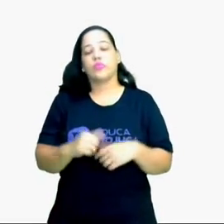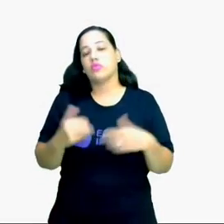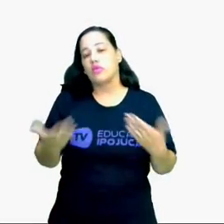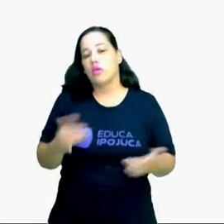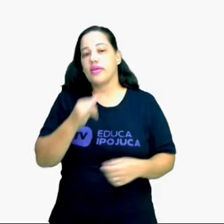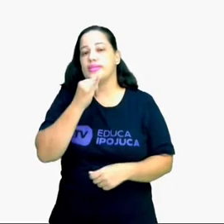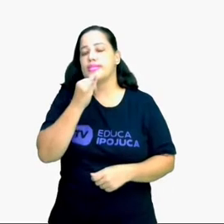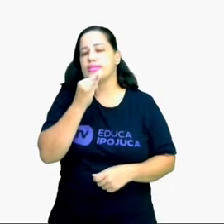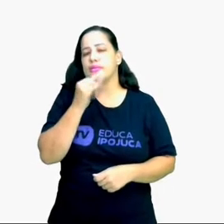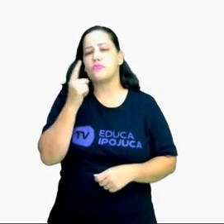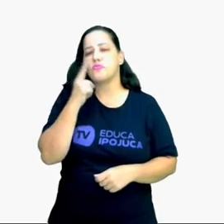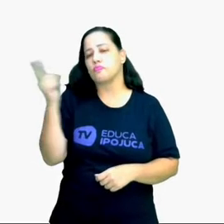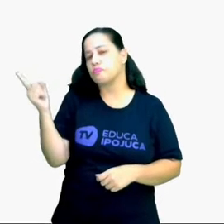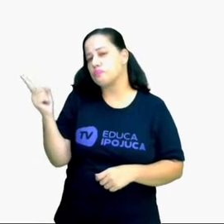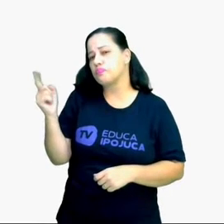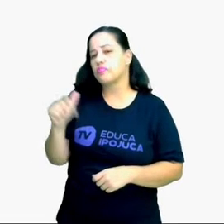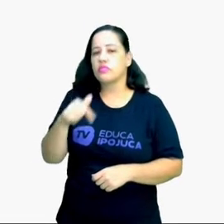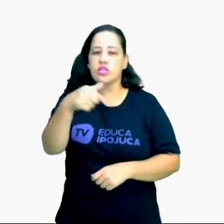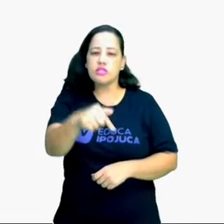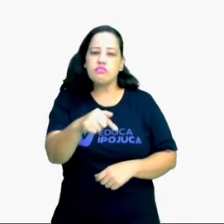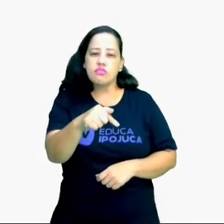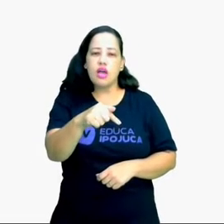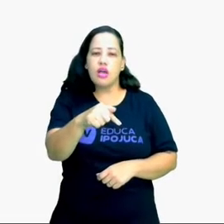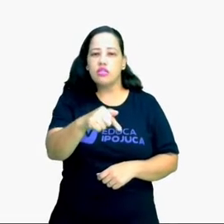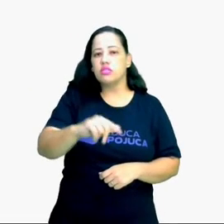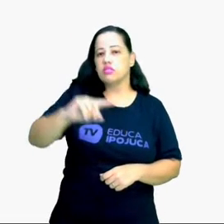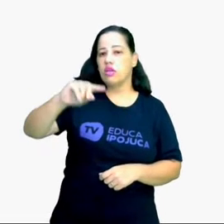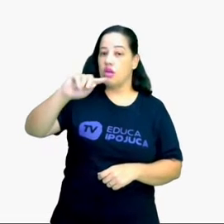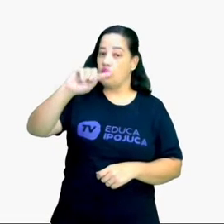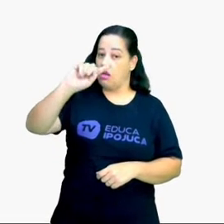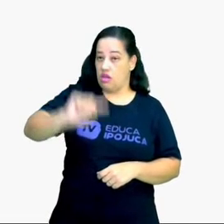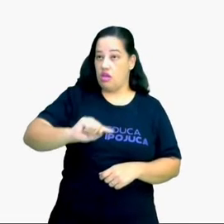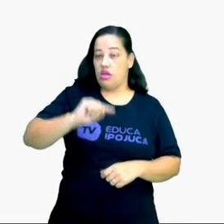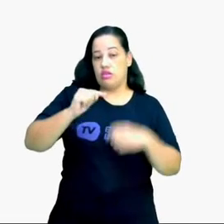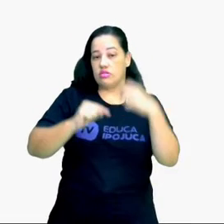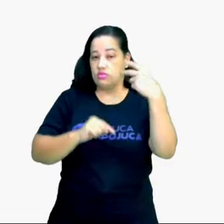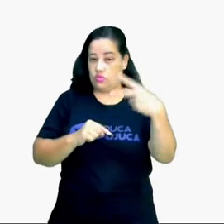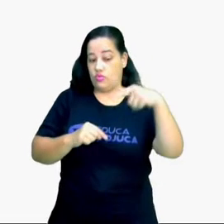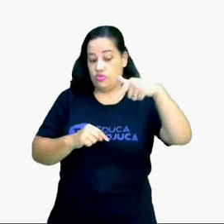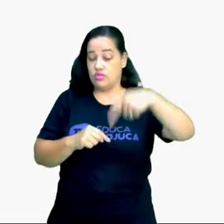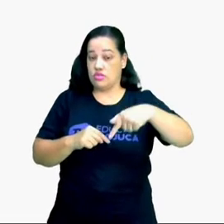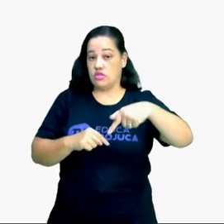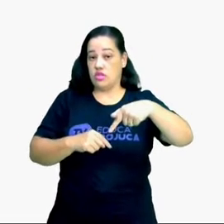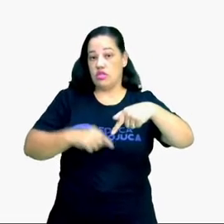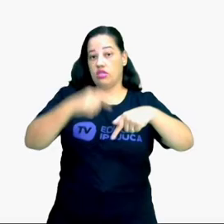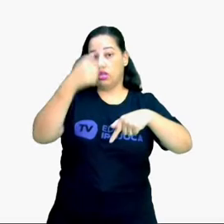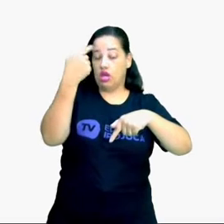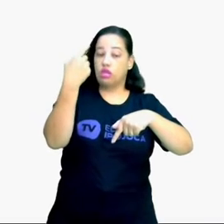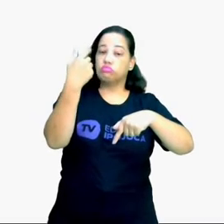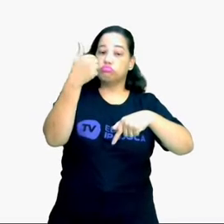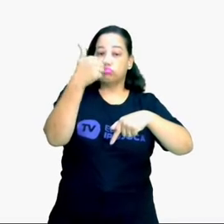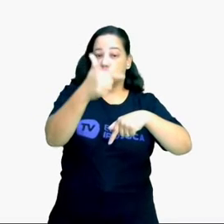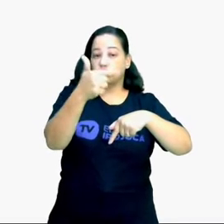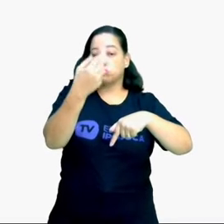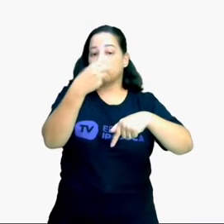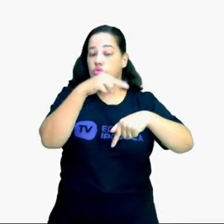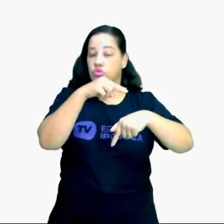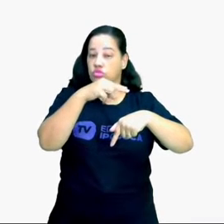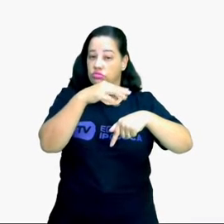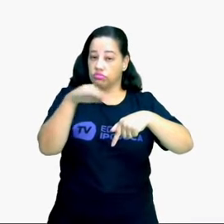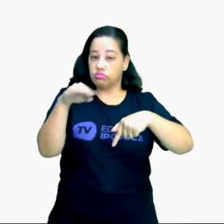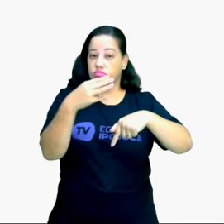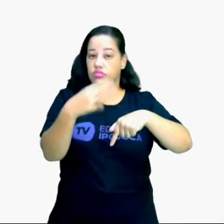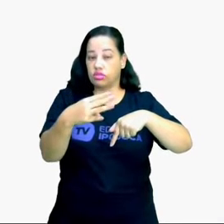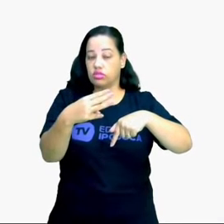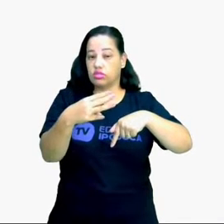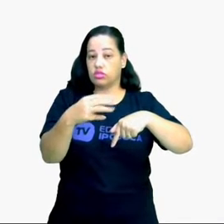Se for 7 elevado a 2 terços, o que vamos fazer? Coloco o radical, o numerador, ele vai